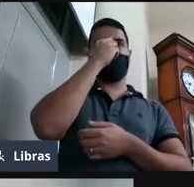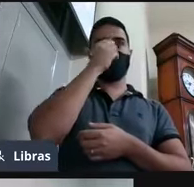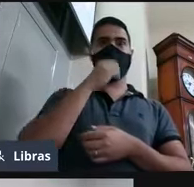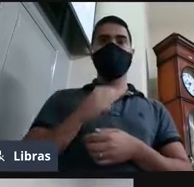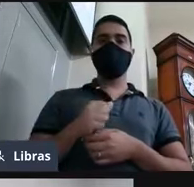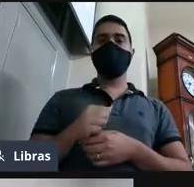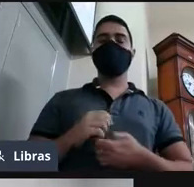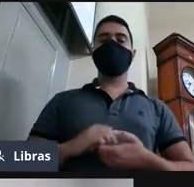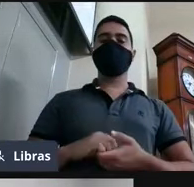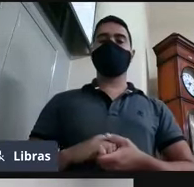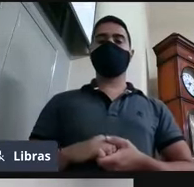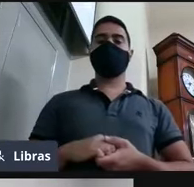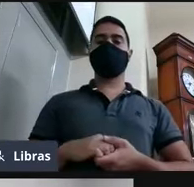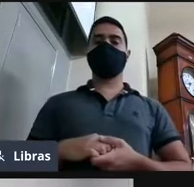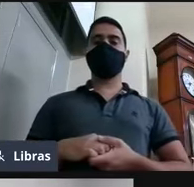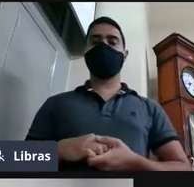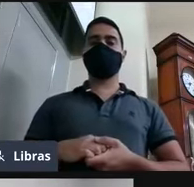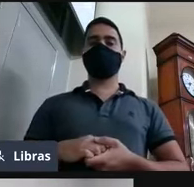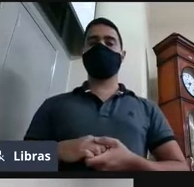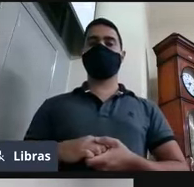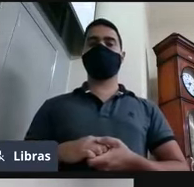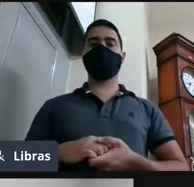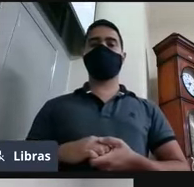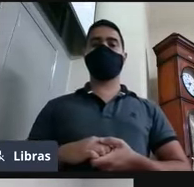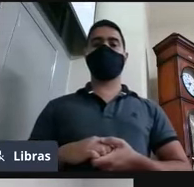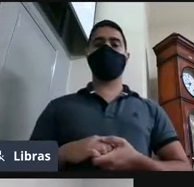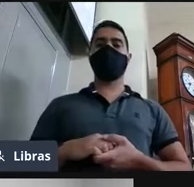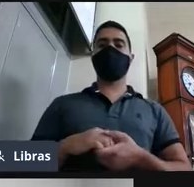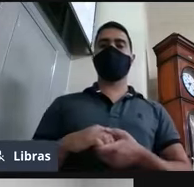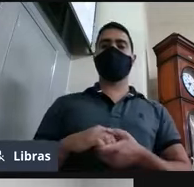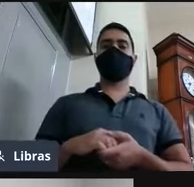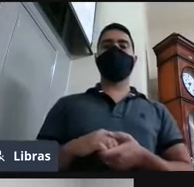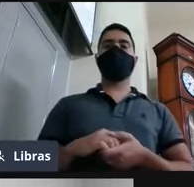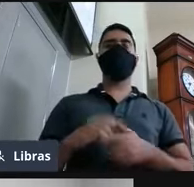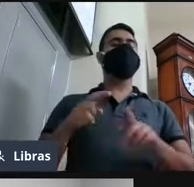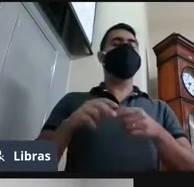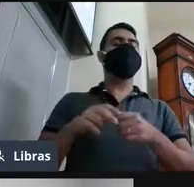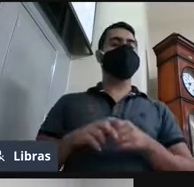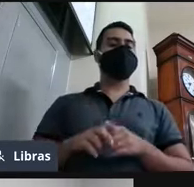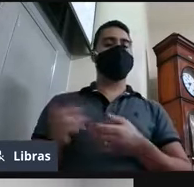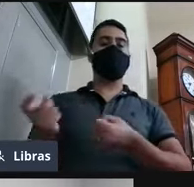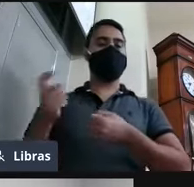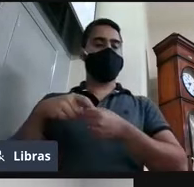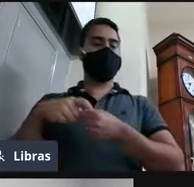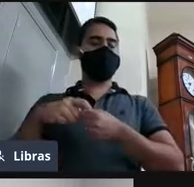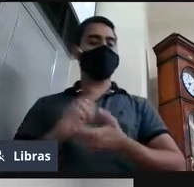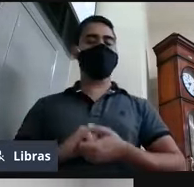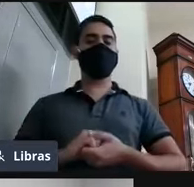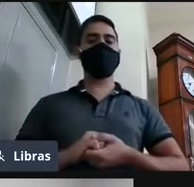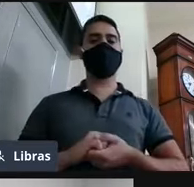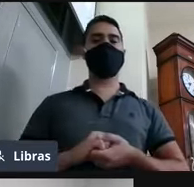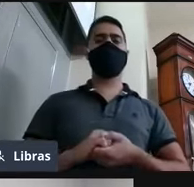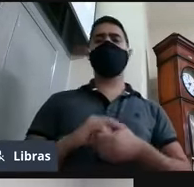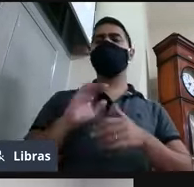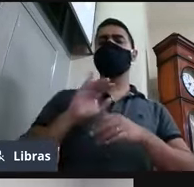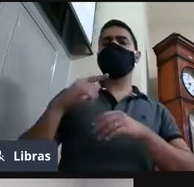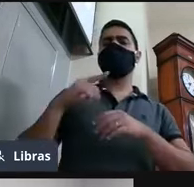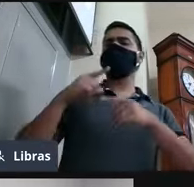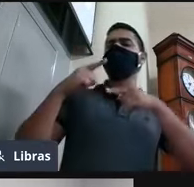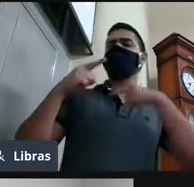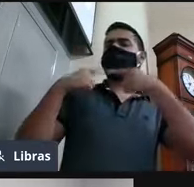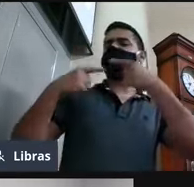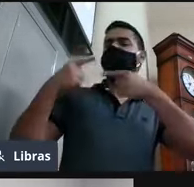por medida de justiça, espera-se que os argumentos aqui trazidos sejam suficientes para impedir qualquer dúvida que possa ter acerca dos